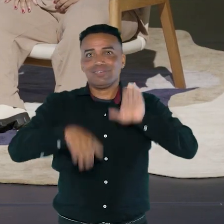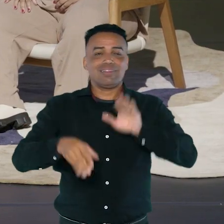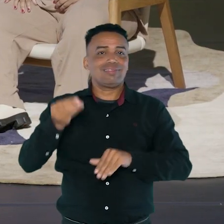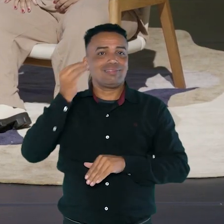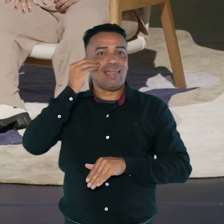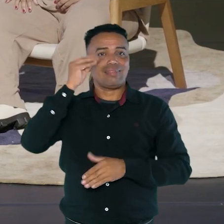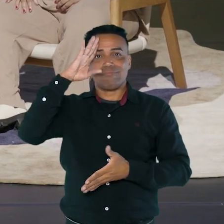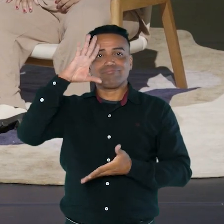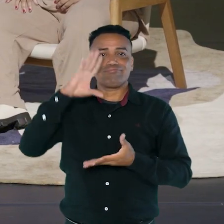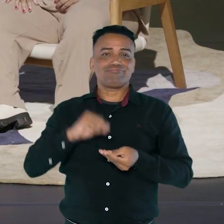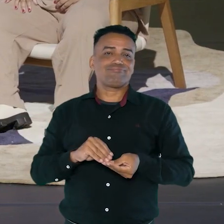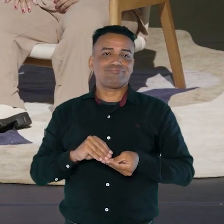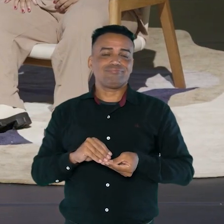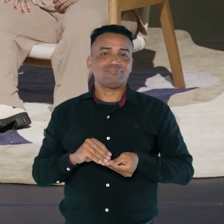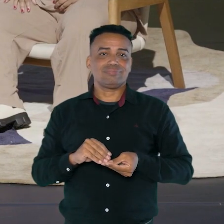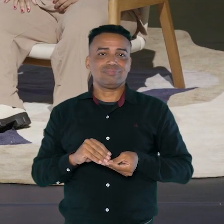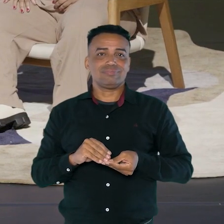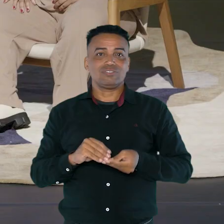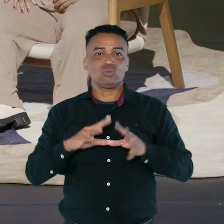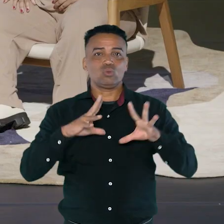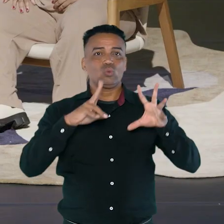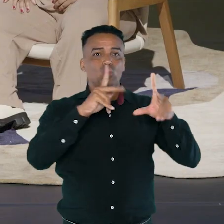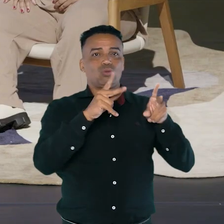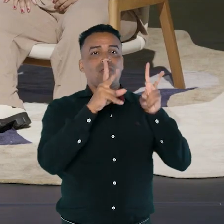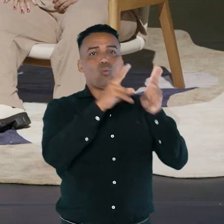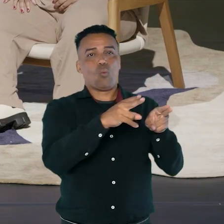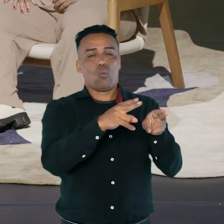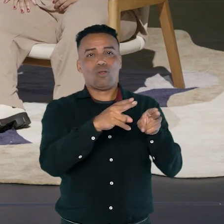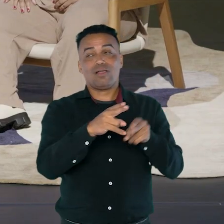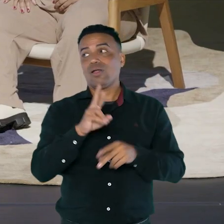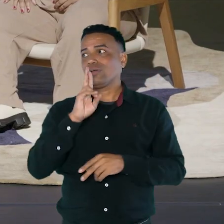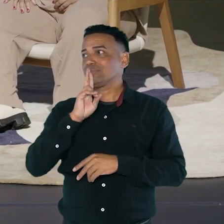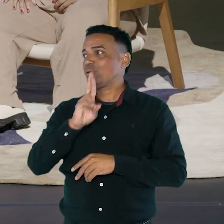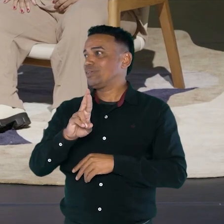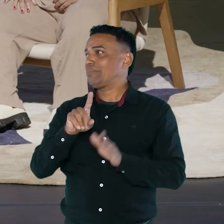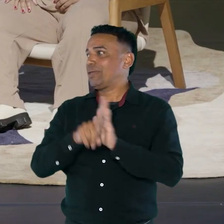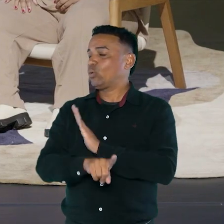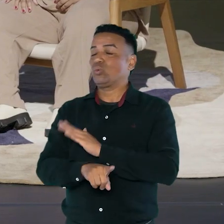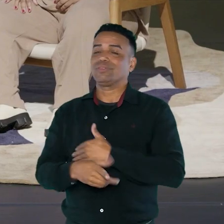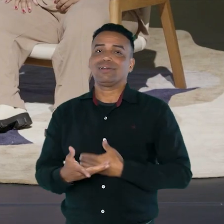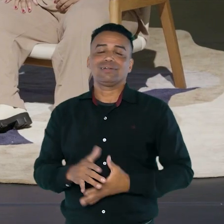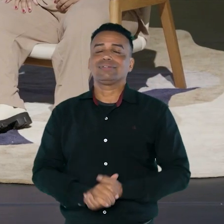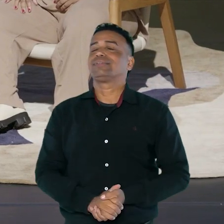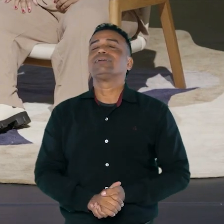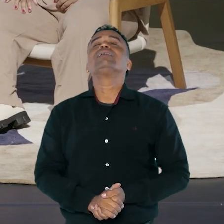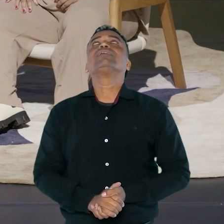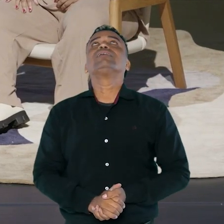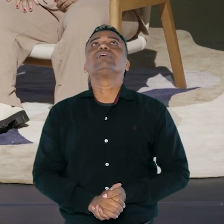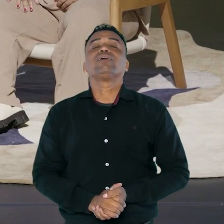tenta resumir todo mundo, né? Desse território. Olha eu respondendo a pergunta que eu mesmo quero fazer.